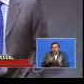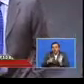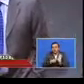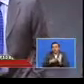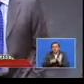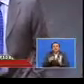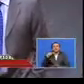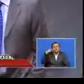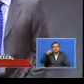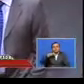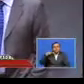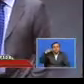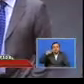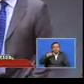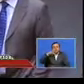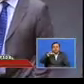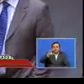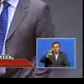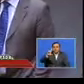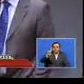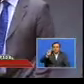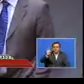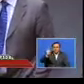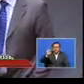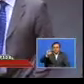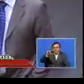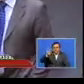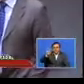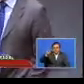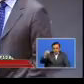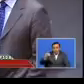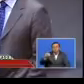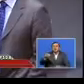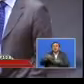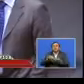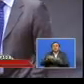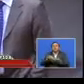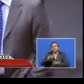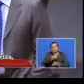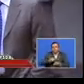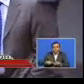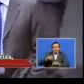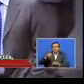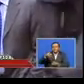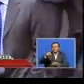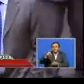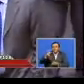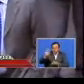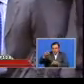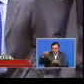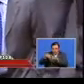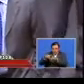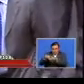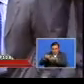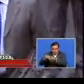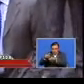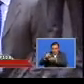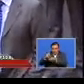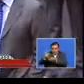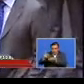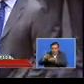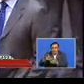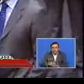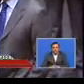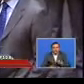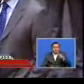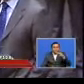do vereador Donato, que é presidente do PT aqui municipal. O PSDB Nacional soltou